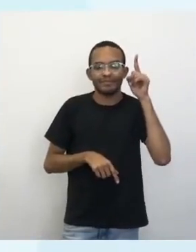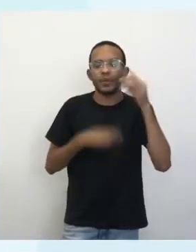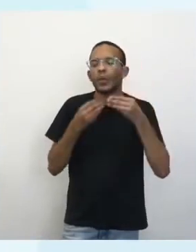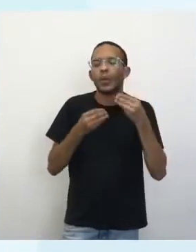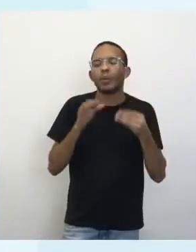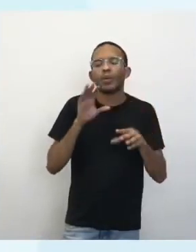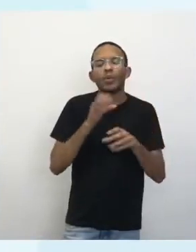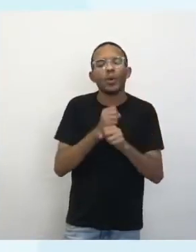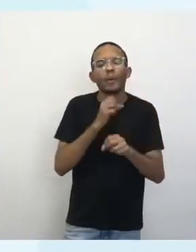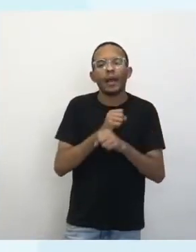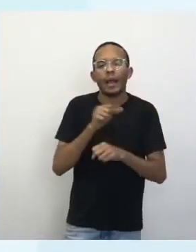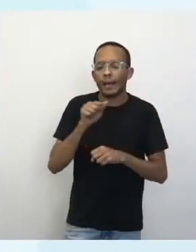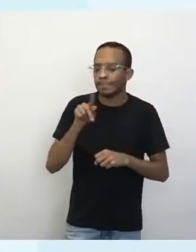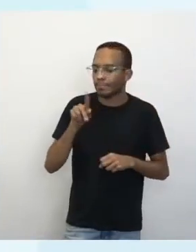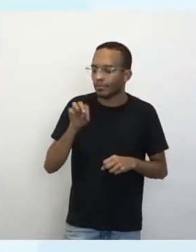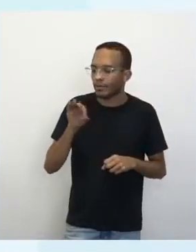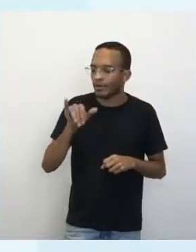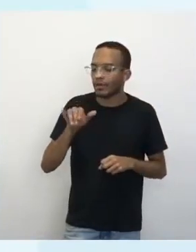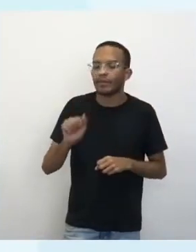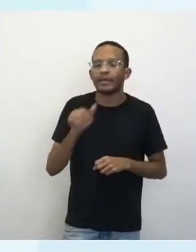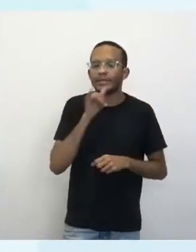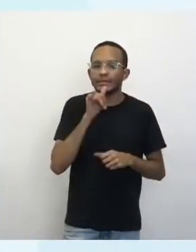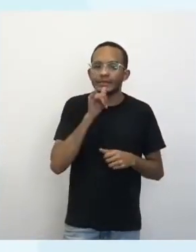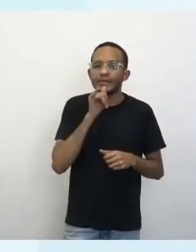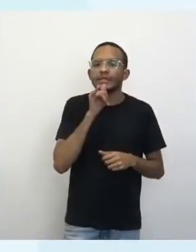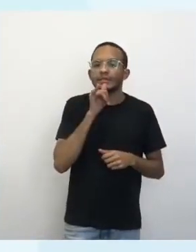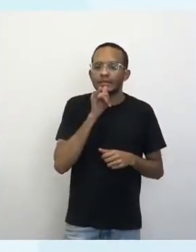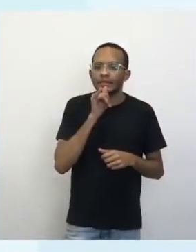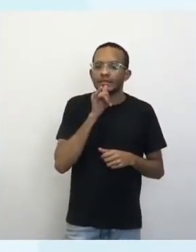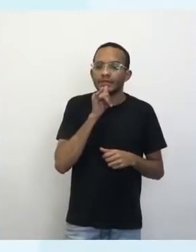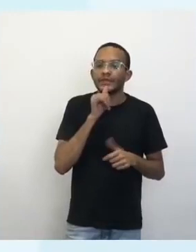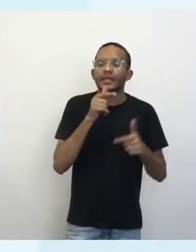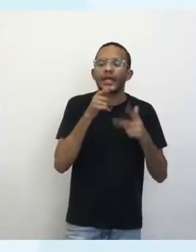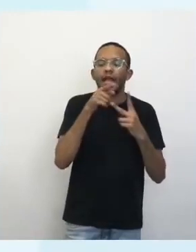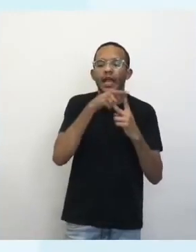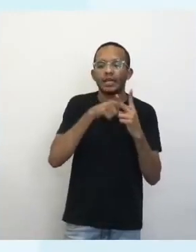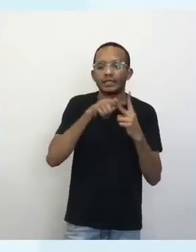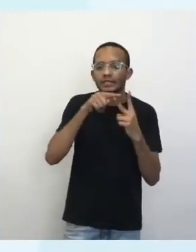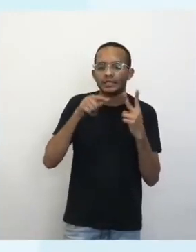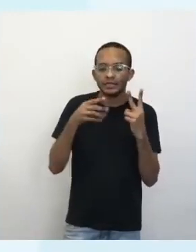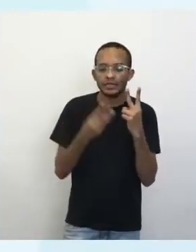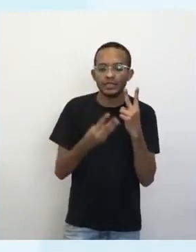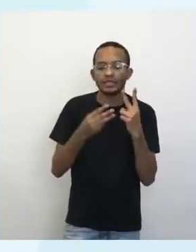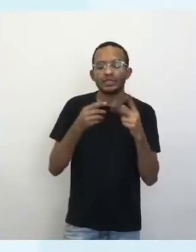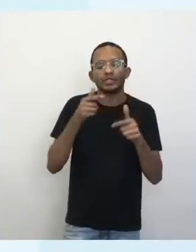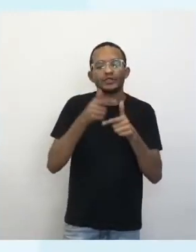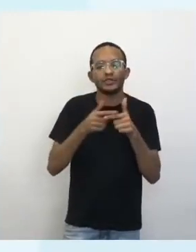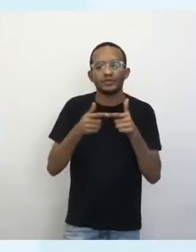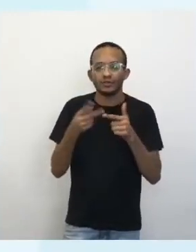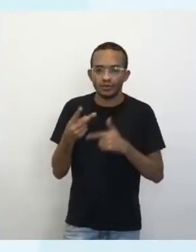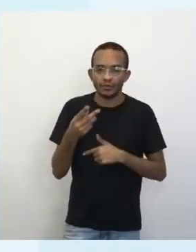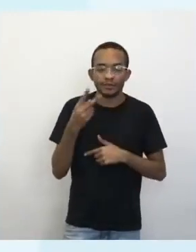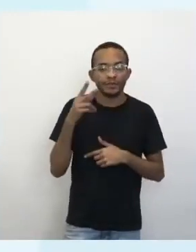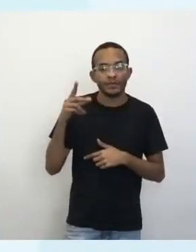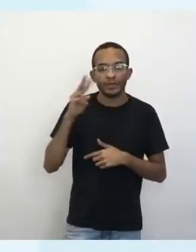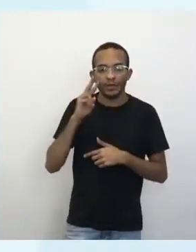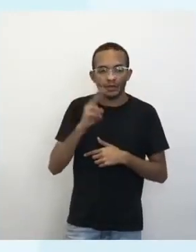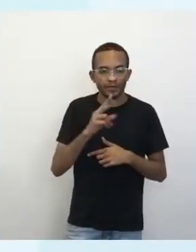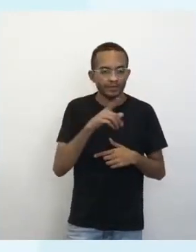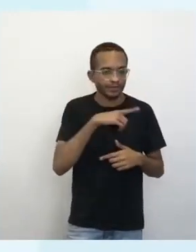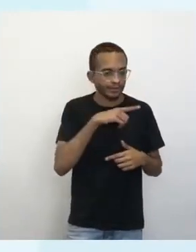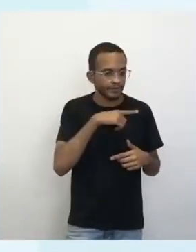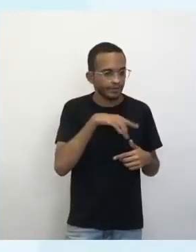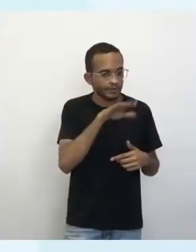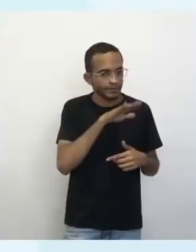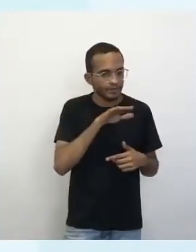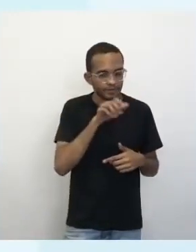base. Lembra? A raiz de 3 dividido por 2. Olhando na pirâmide, você tem que a aresta